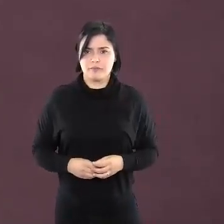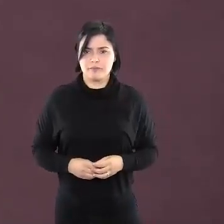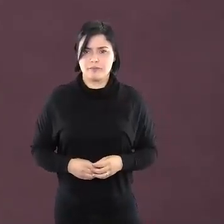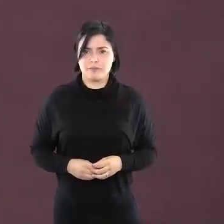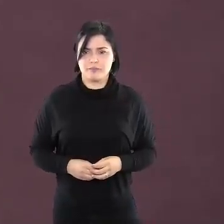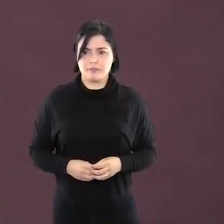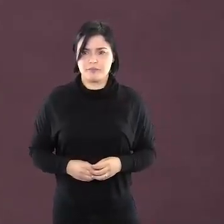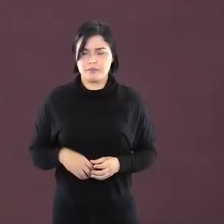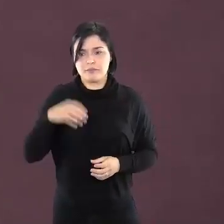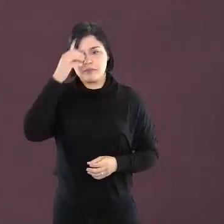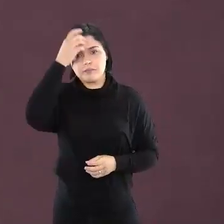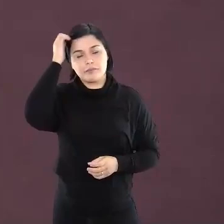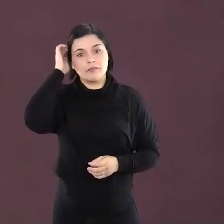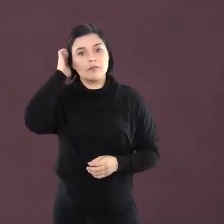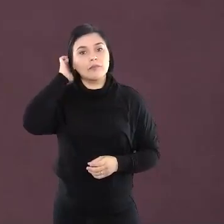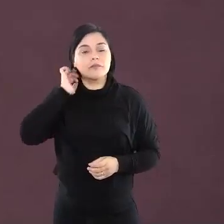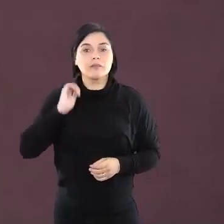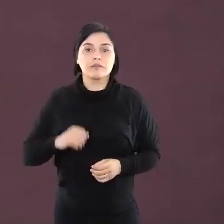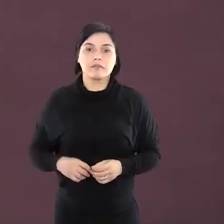fortalece.